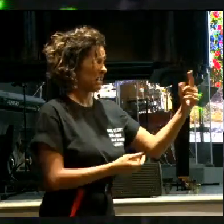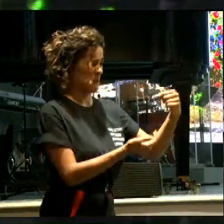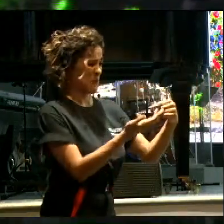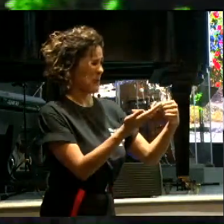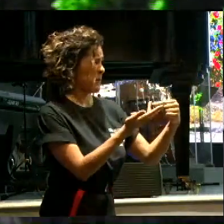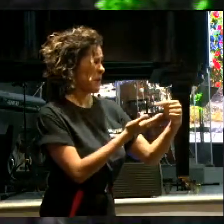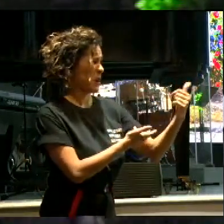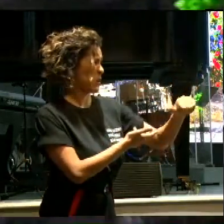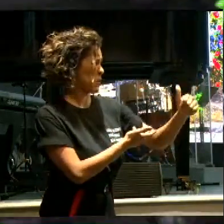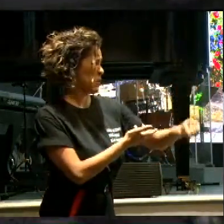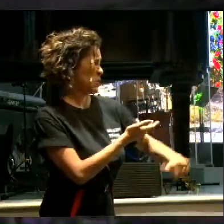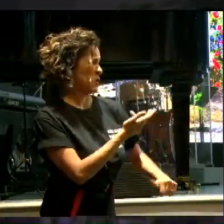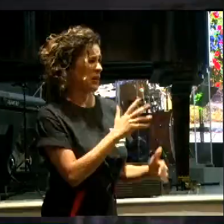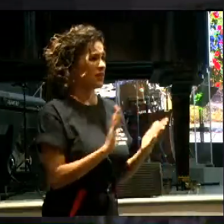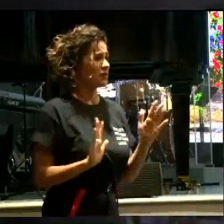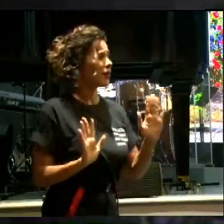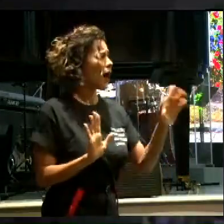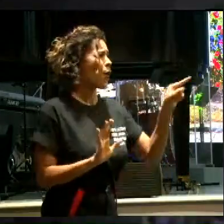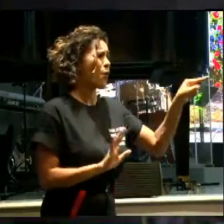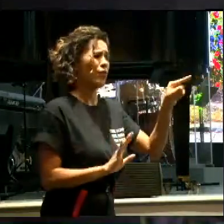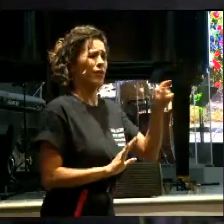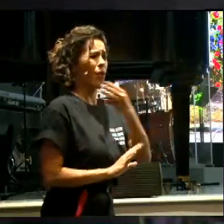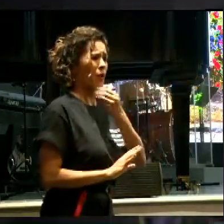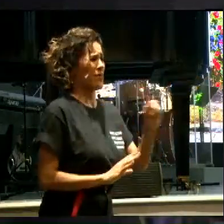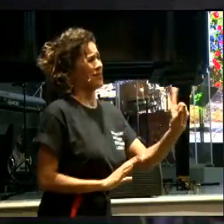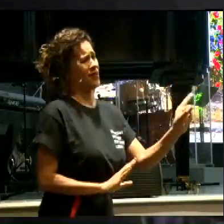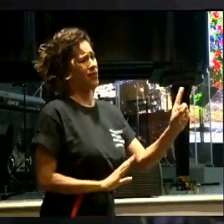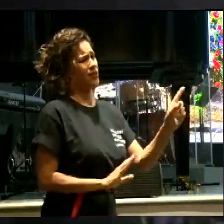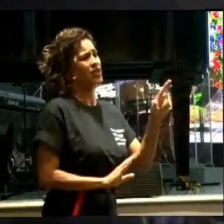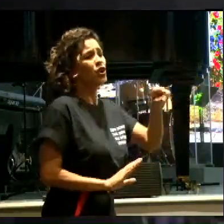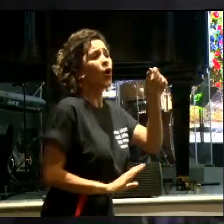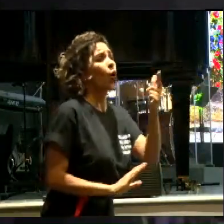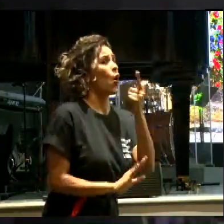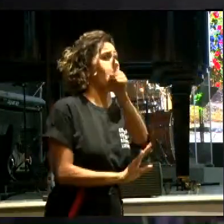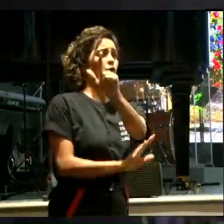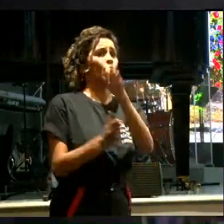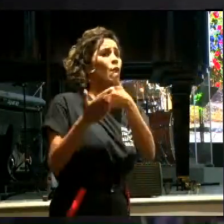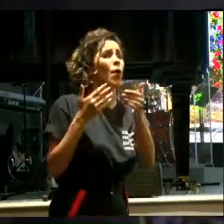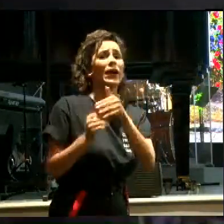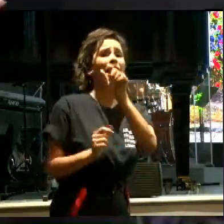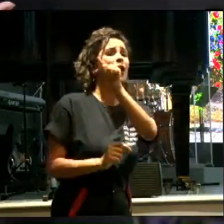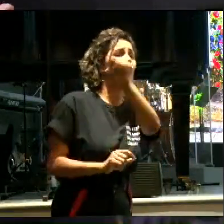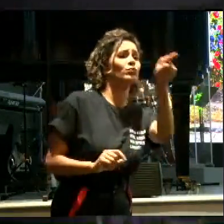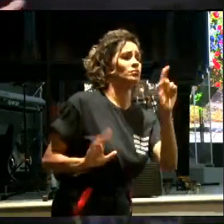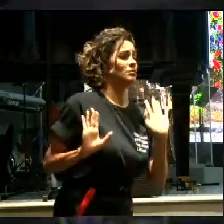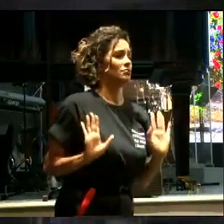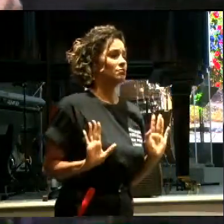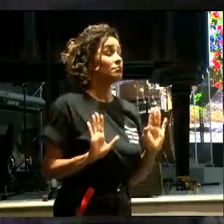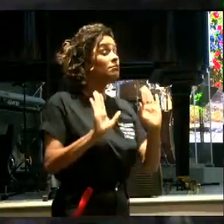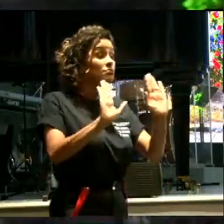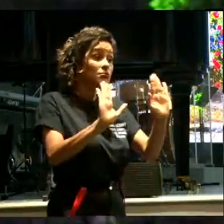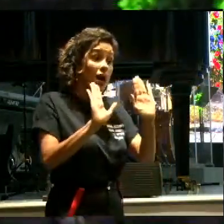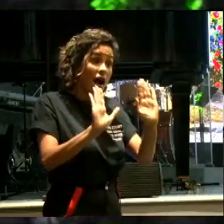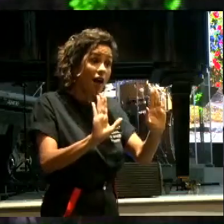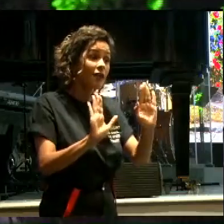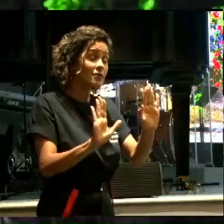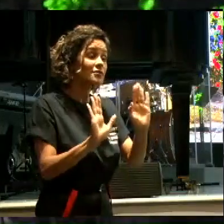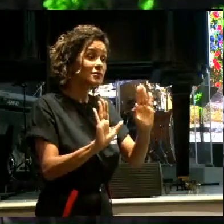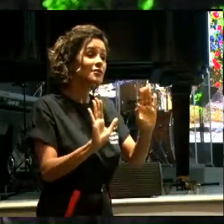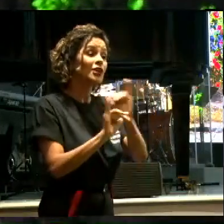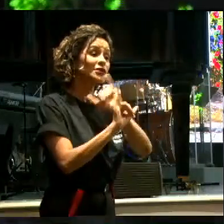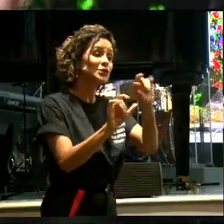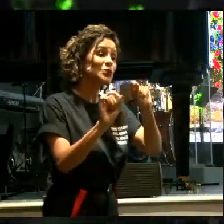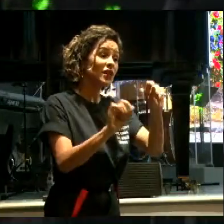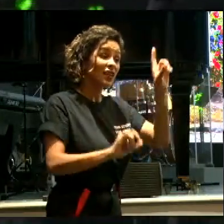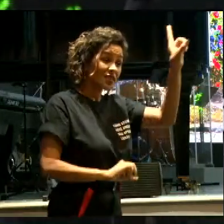ele não, qualquer um menos ele. Mas sabe o que eu tenho para te dizer? Que Deus é aquele que